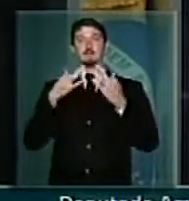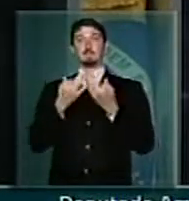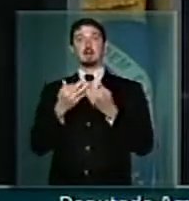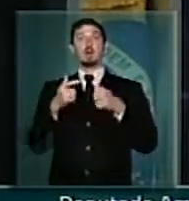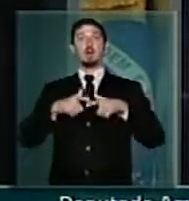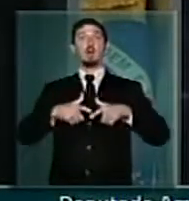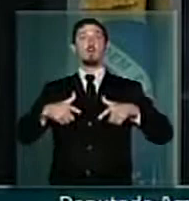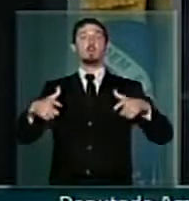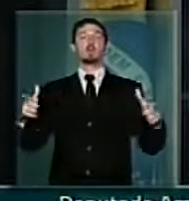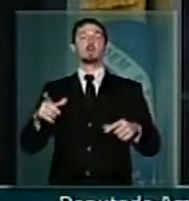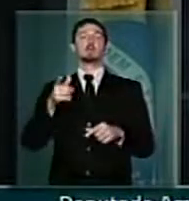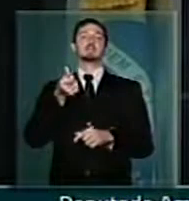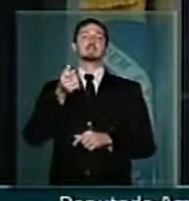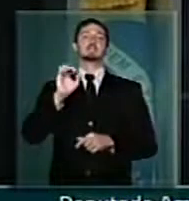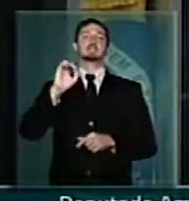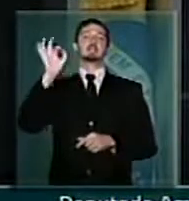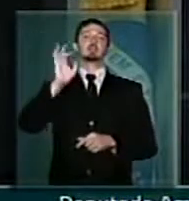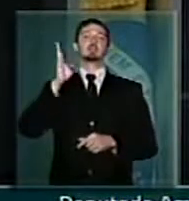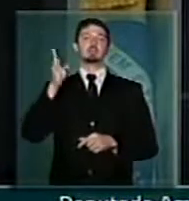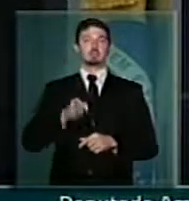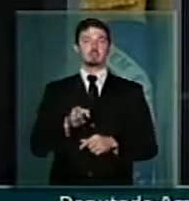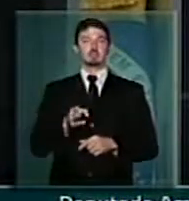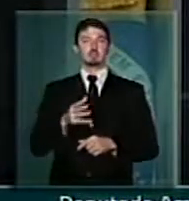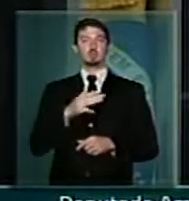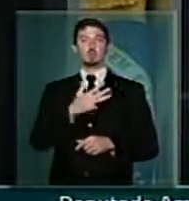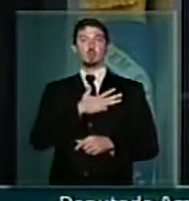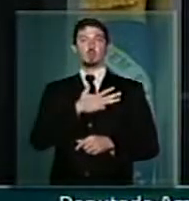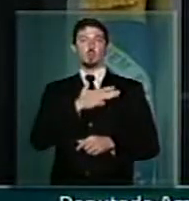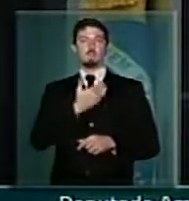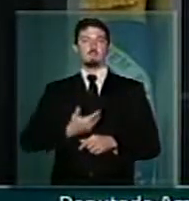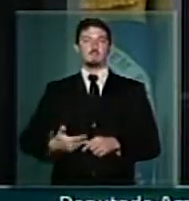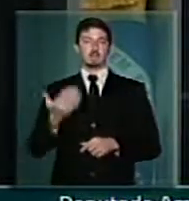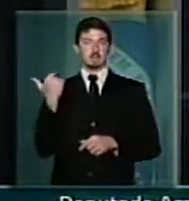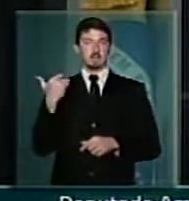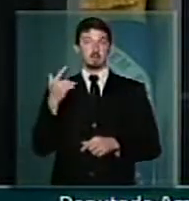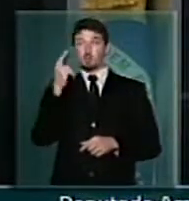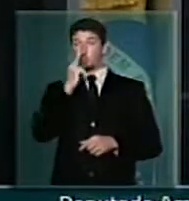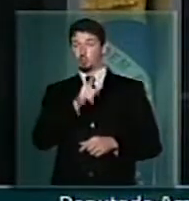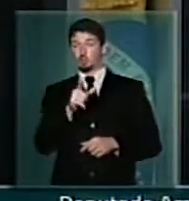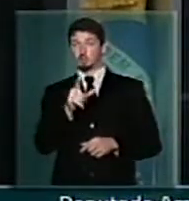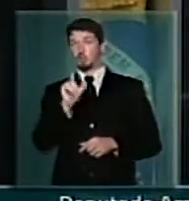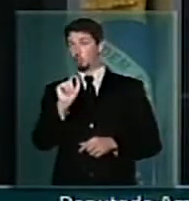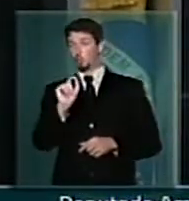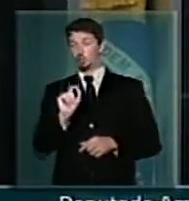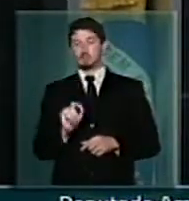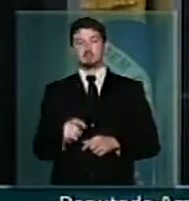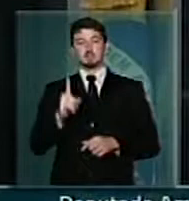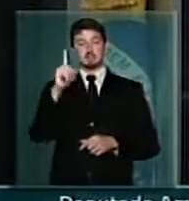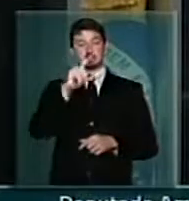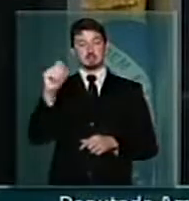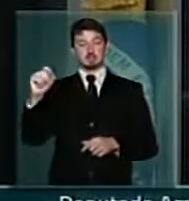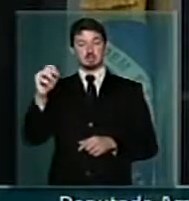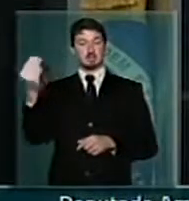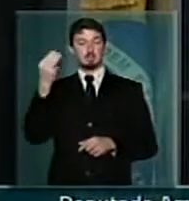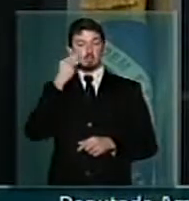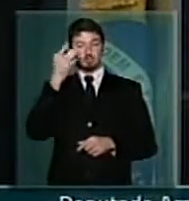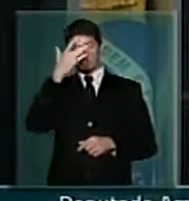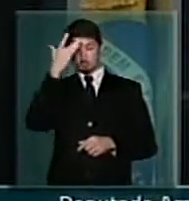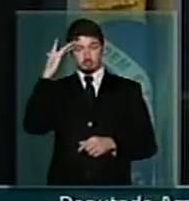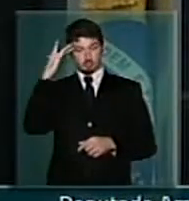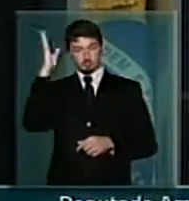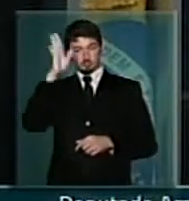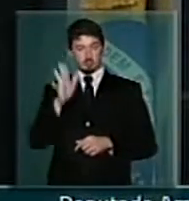aumentada em 60%. No governo Lula, alcançando, meu caro Molina, 100 milhões de